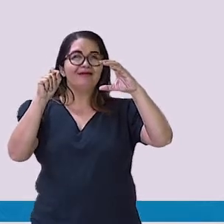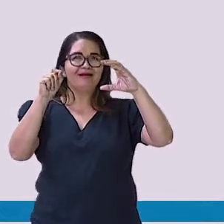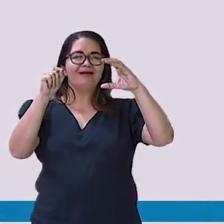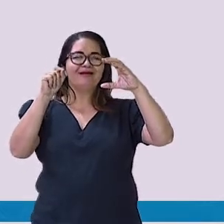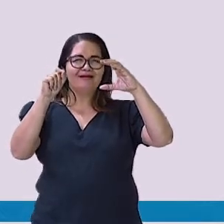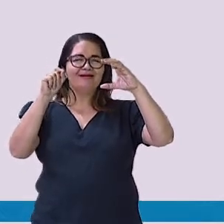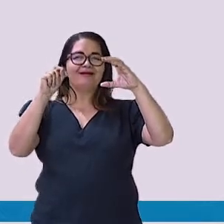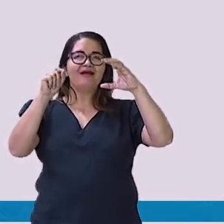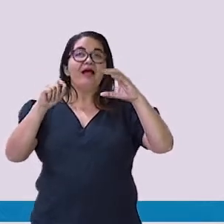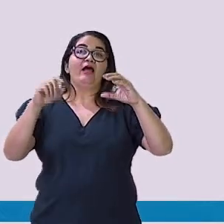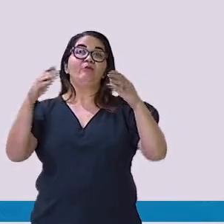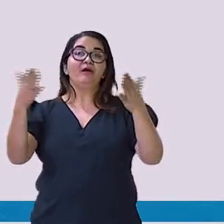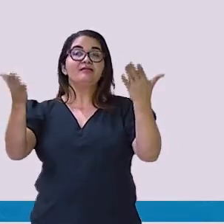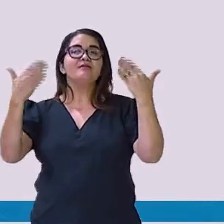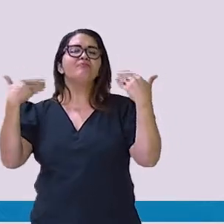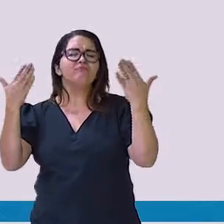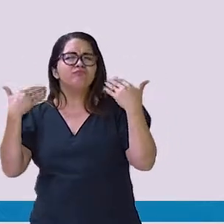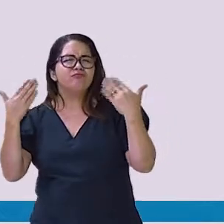na cultura,